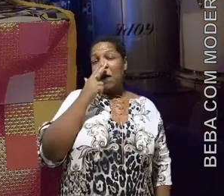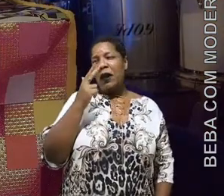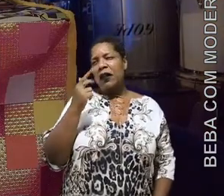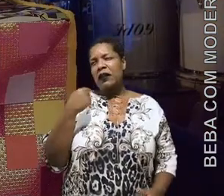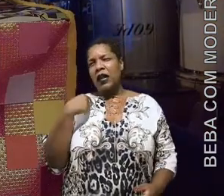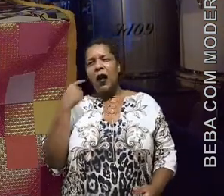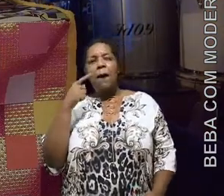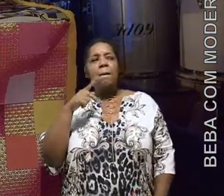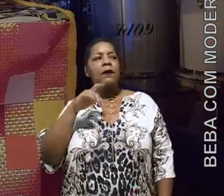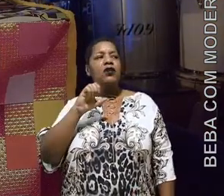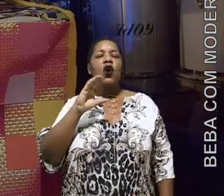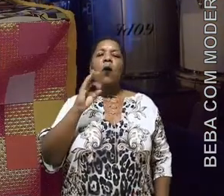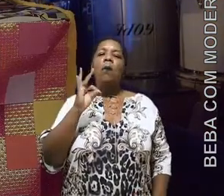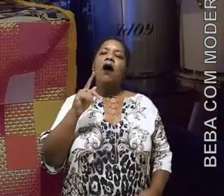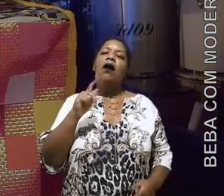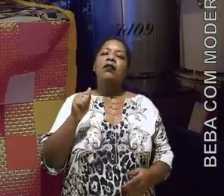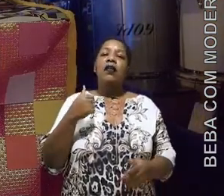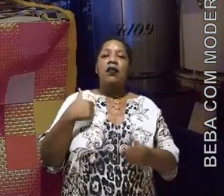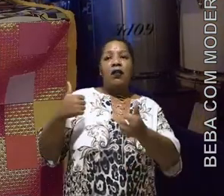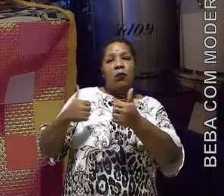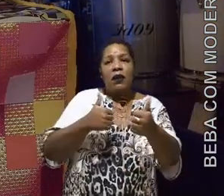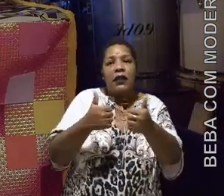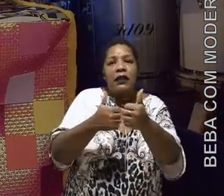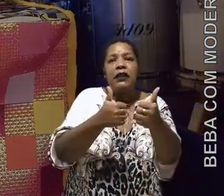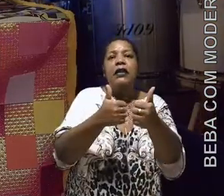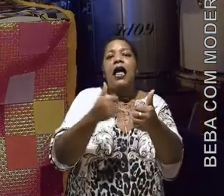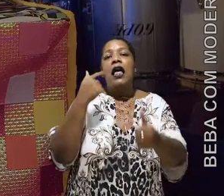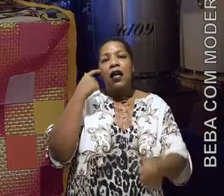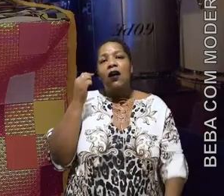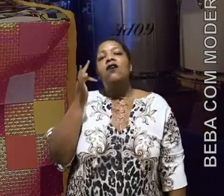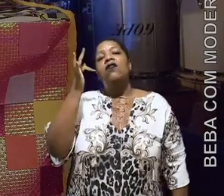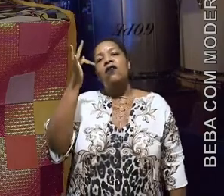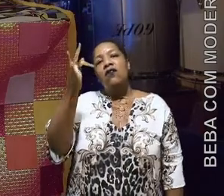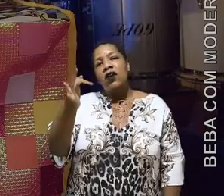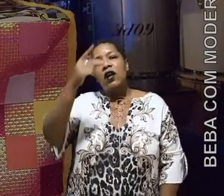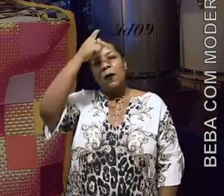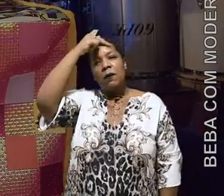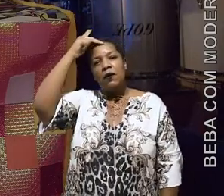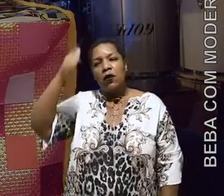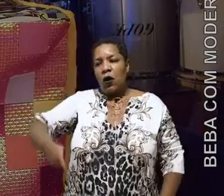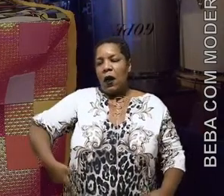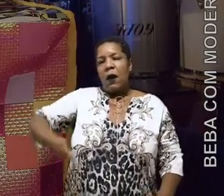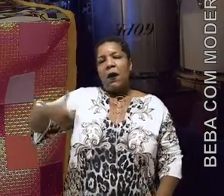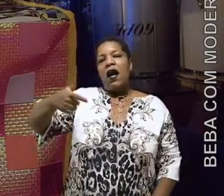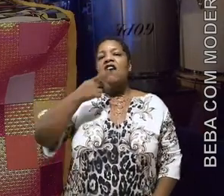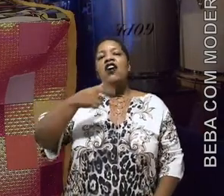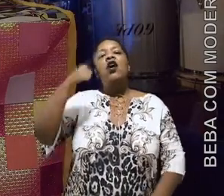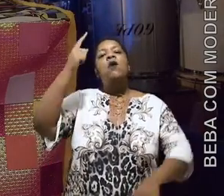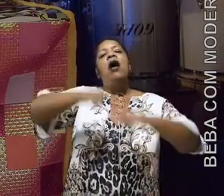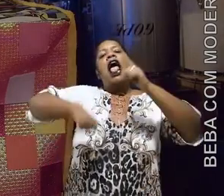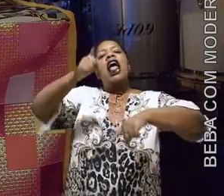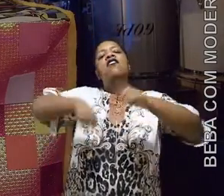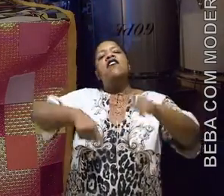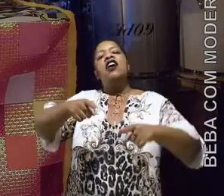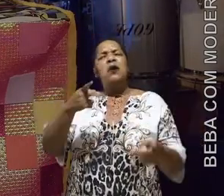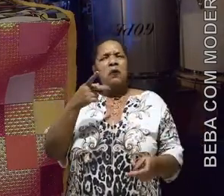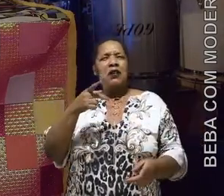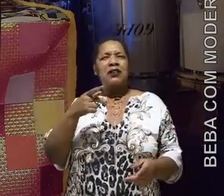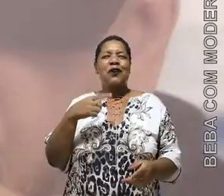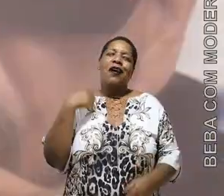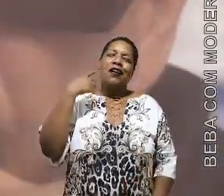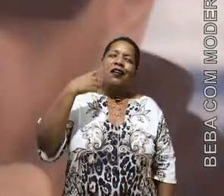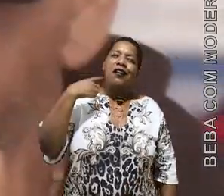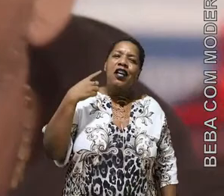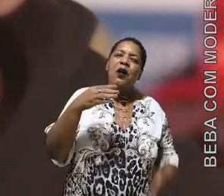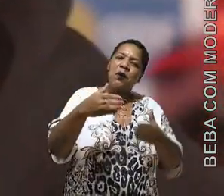tá na conta principal posso aparecer psicopata pivô para percepção Prevejo populares portando pistolas de produção do